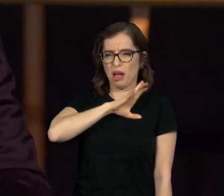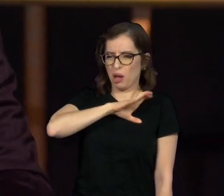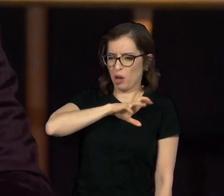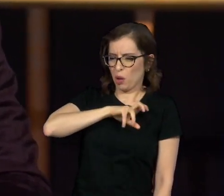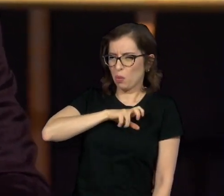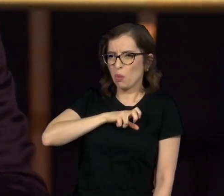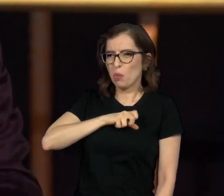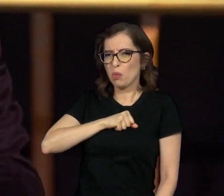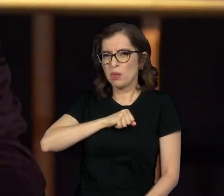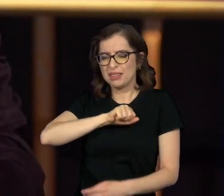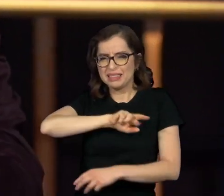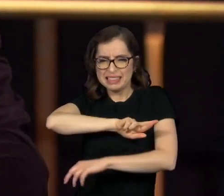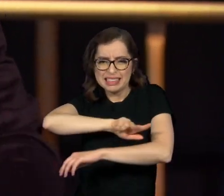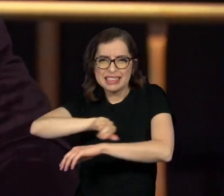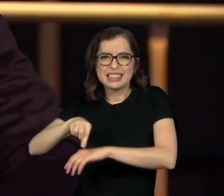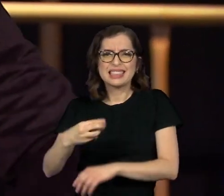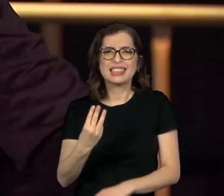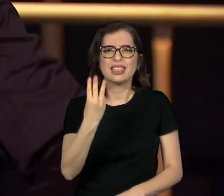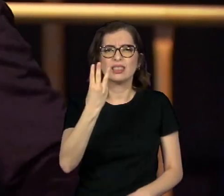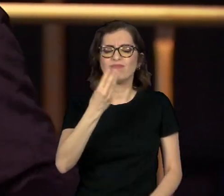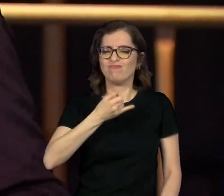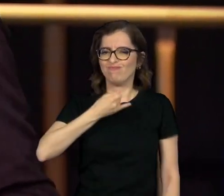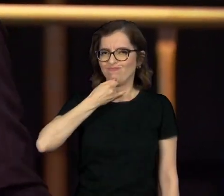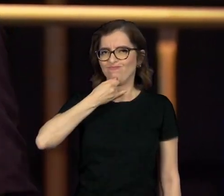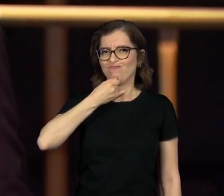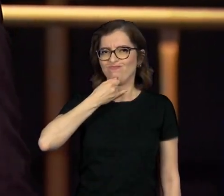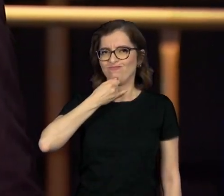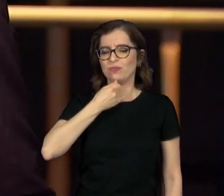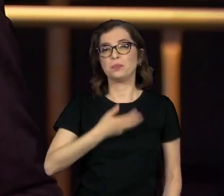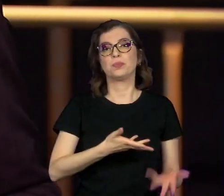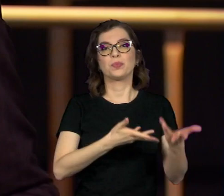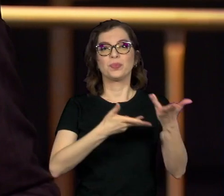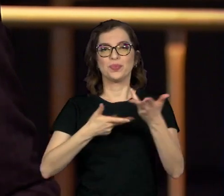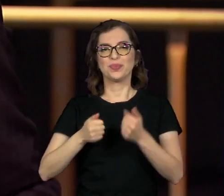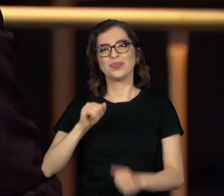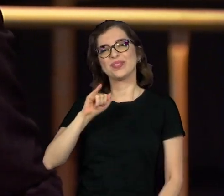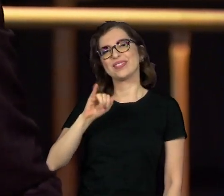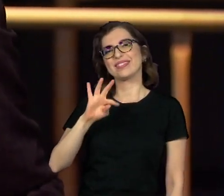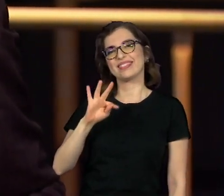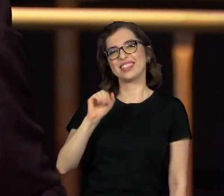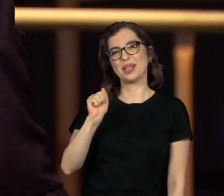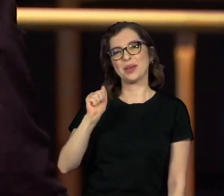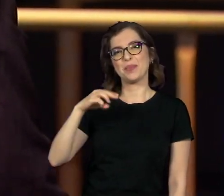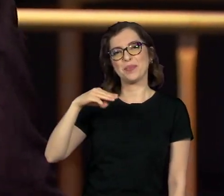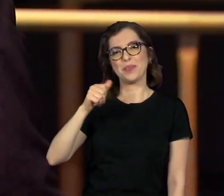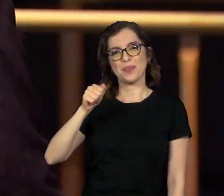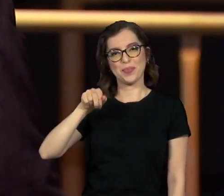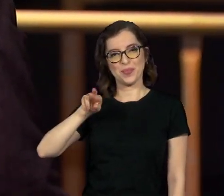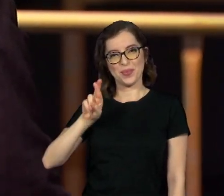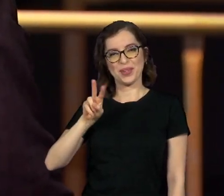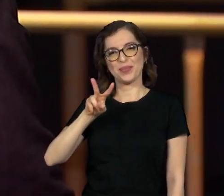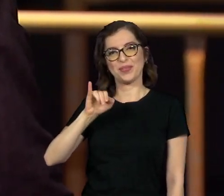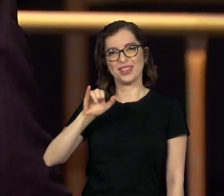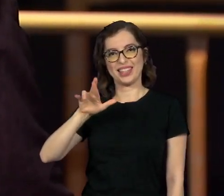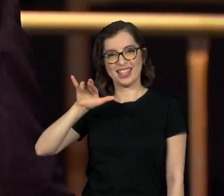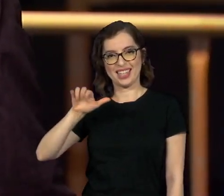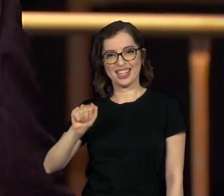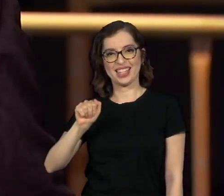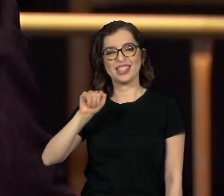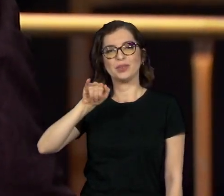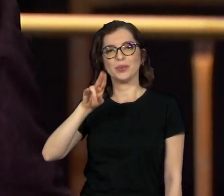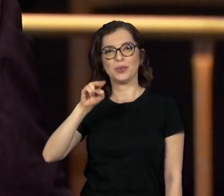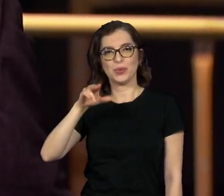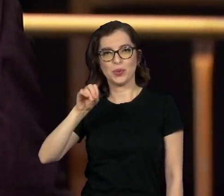tristes. O meu convidado, o escritor Itamar Vieira Júnior, traz na face e na vida essa mistura. Ô Itamar,